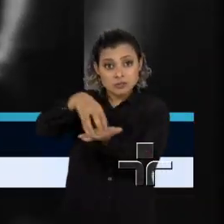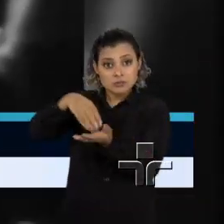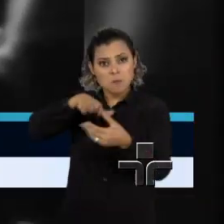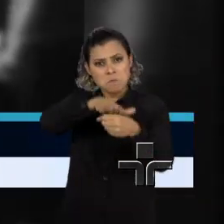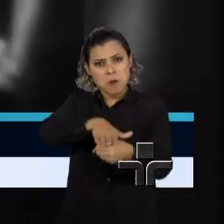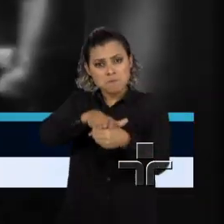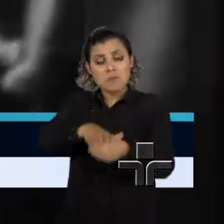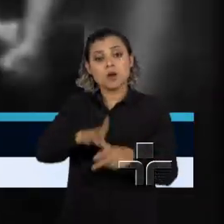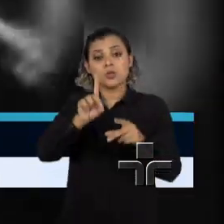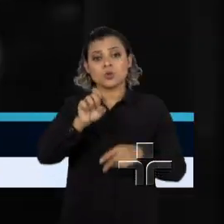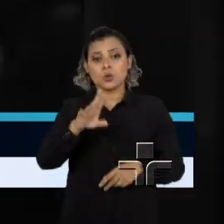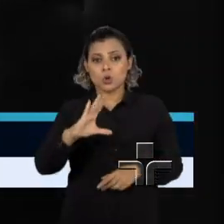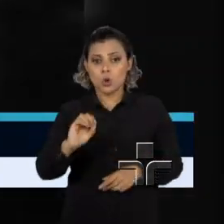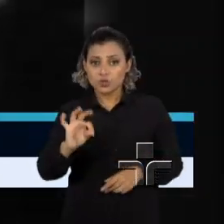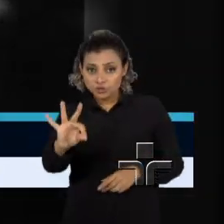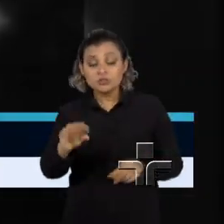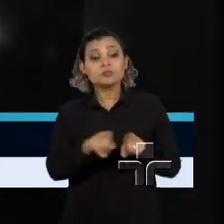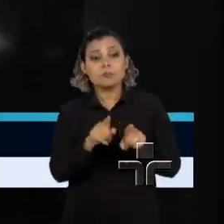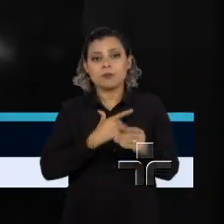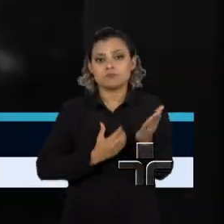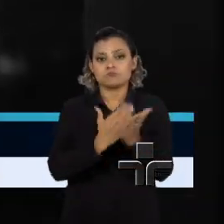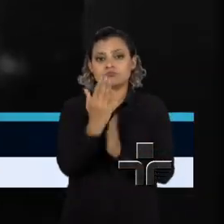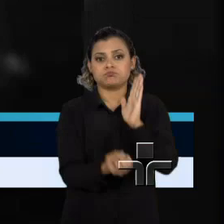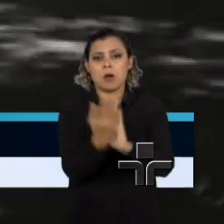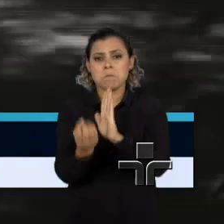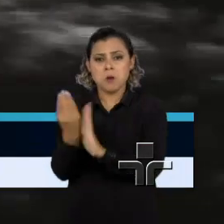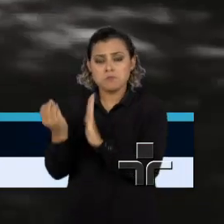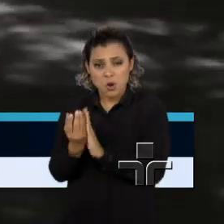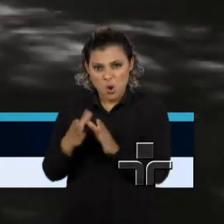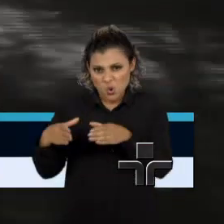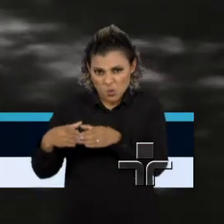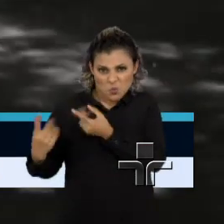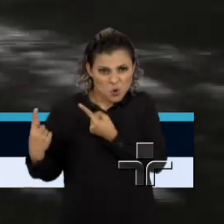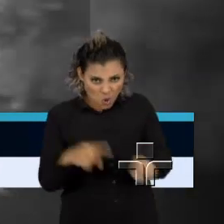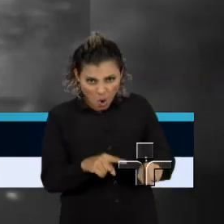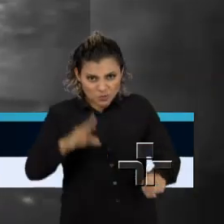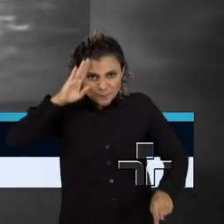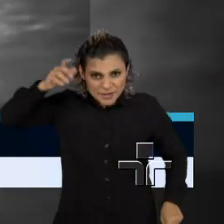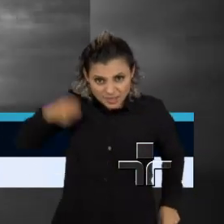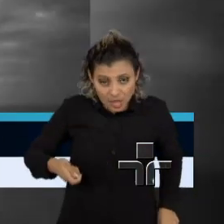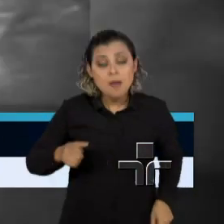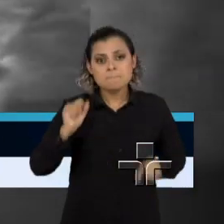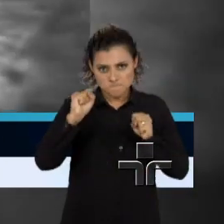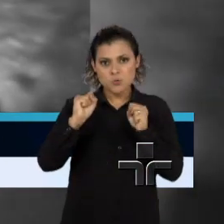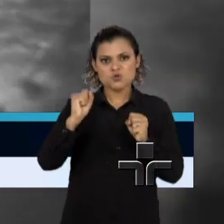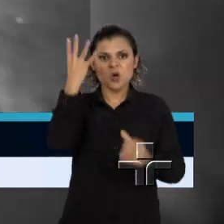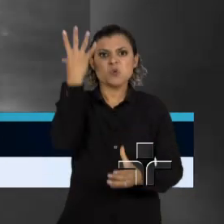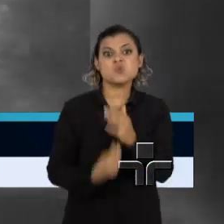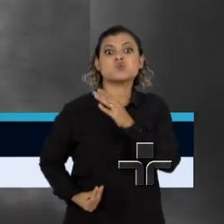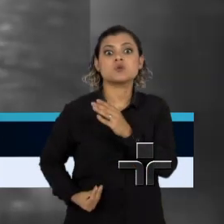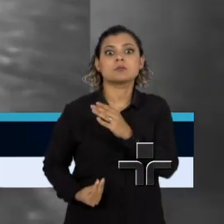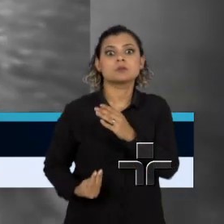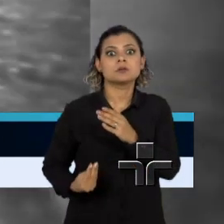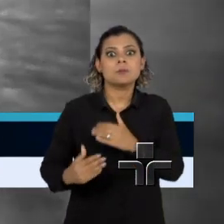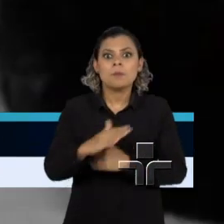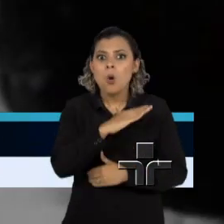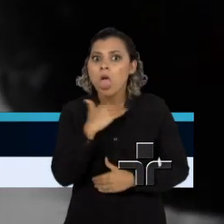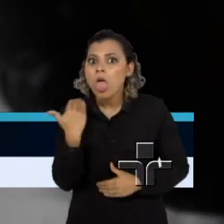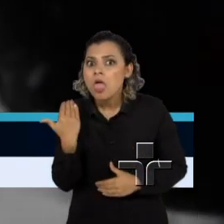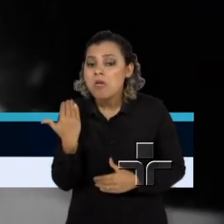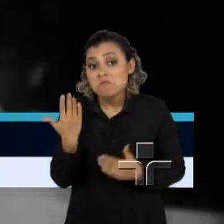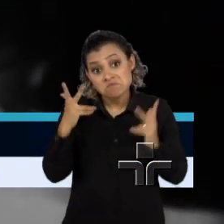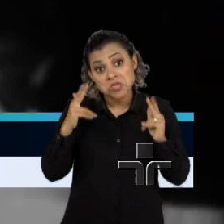como o DOI-CODE, foram criados. Quem se posicionava contra o regime poderia desaparecer, morrer,